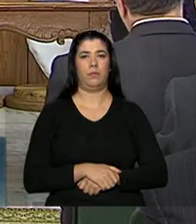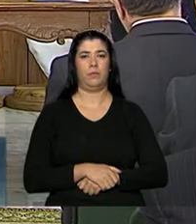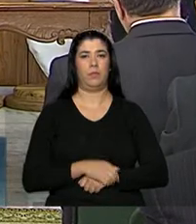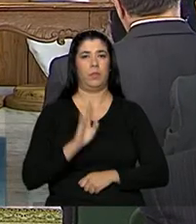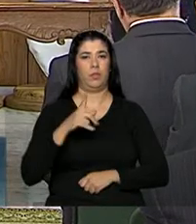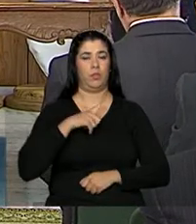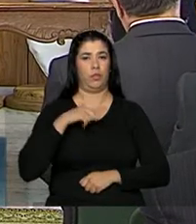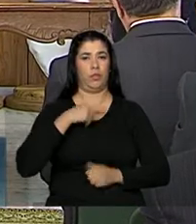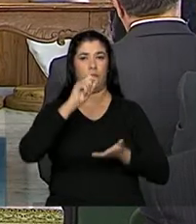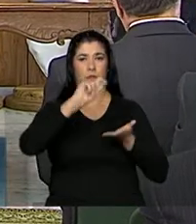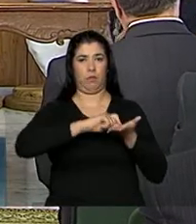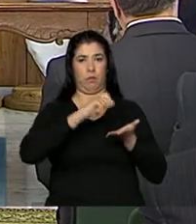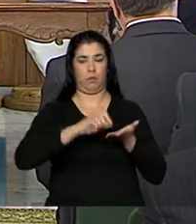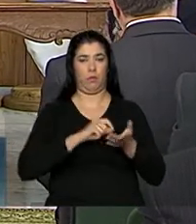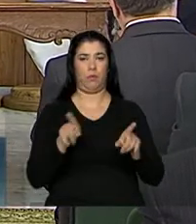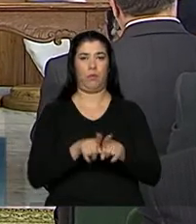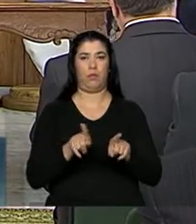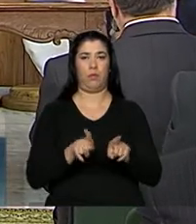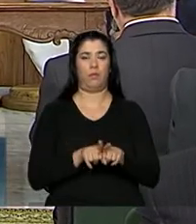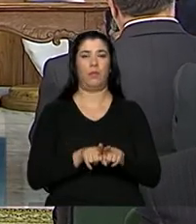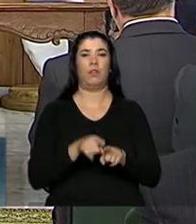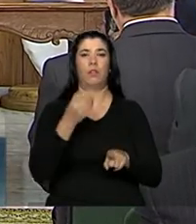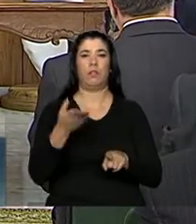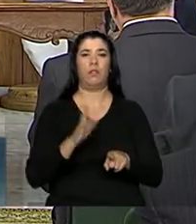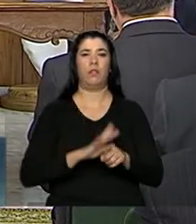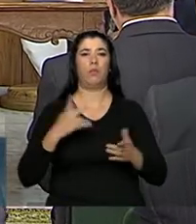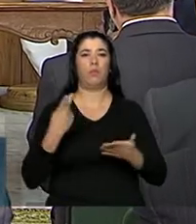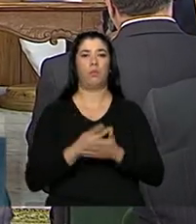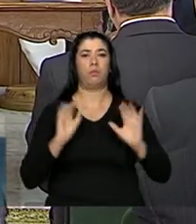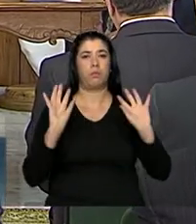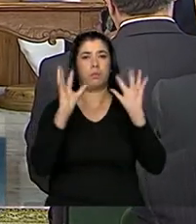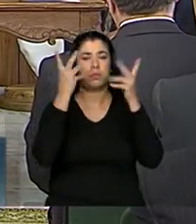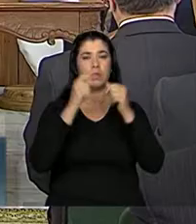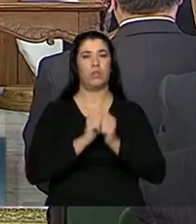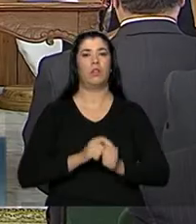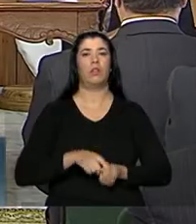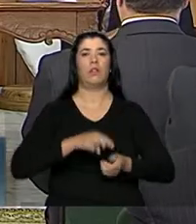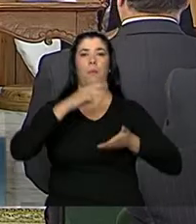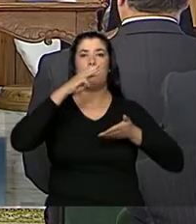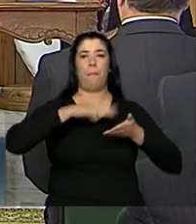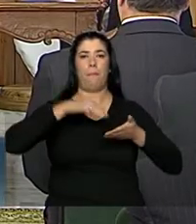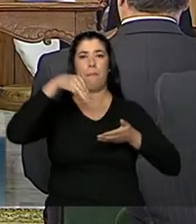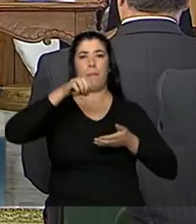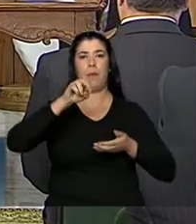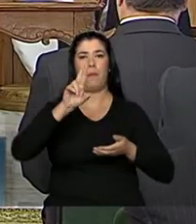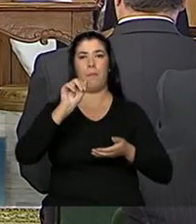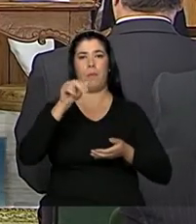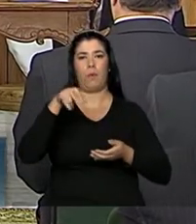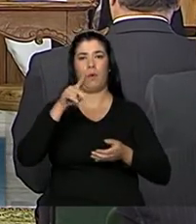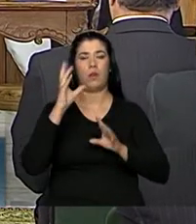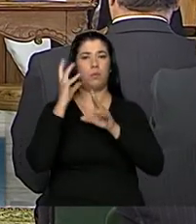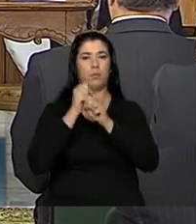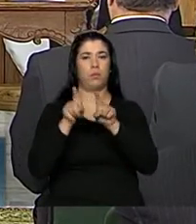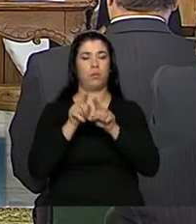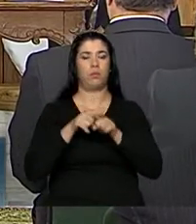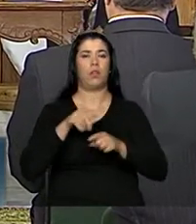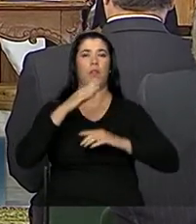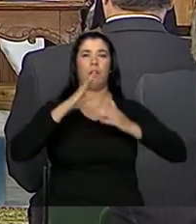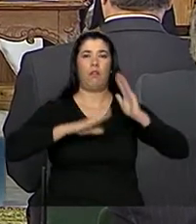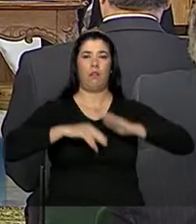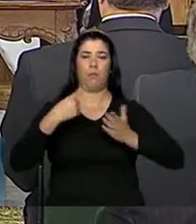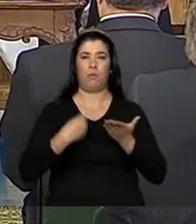Já foram assinados também nessa cerimônia, memorando os atos nas áreas de saúde,